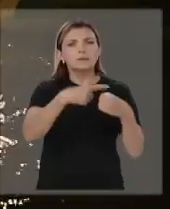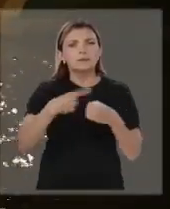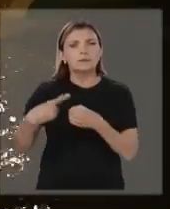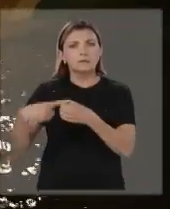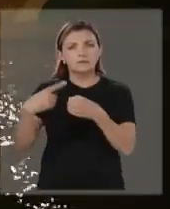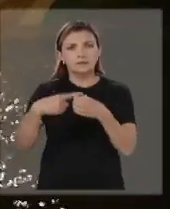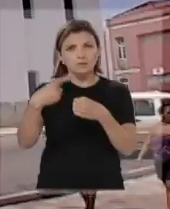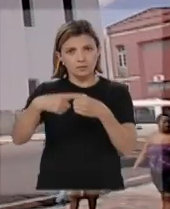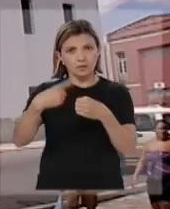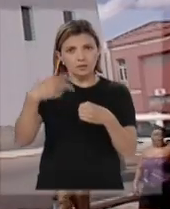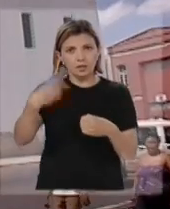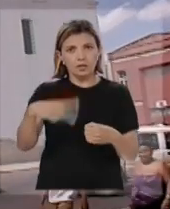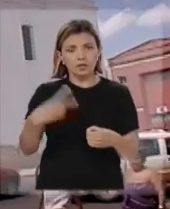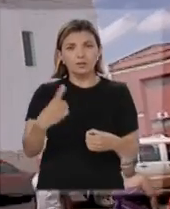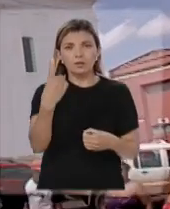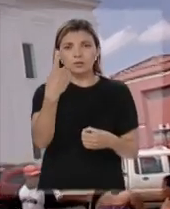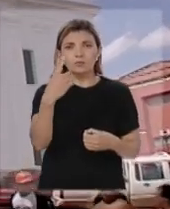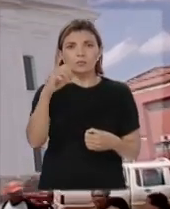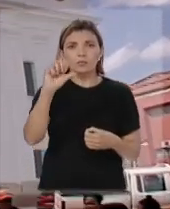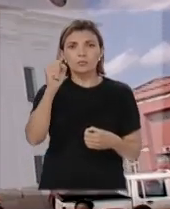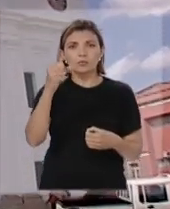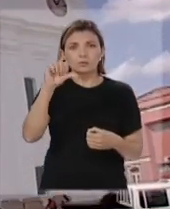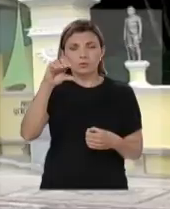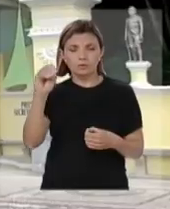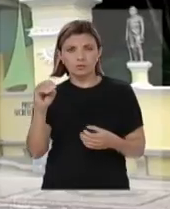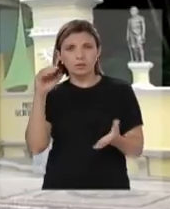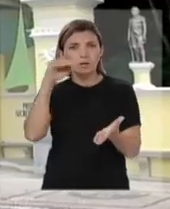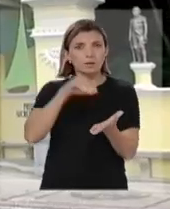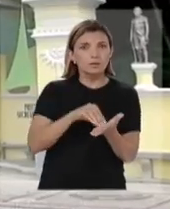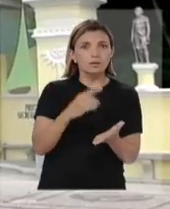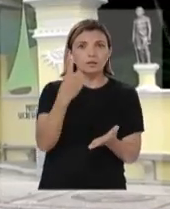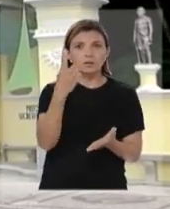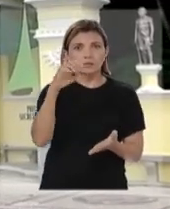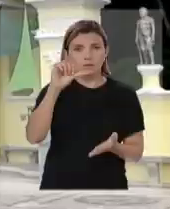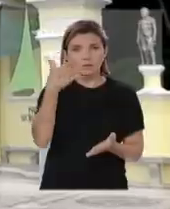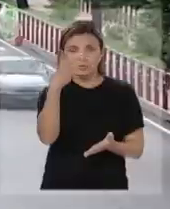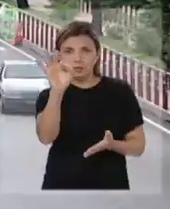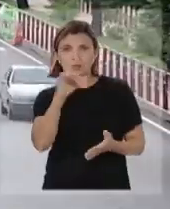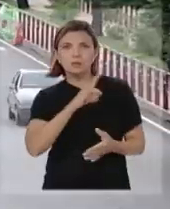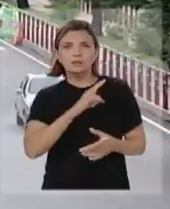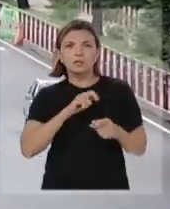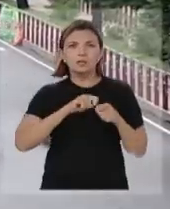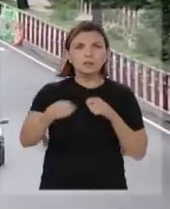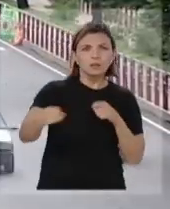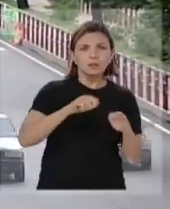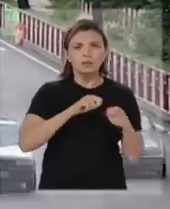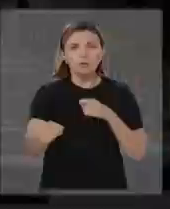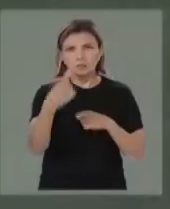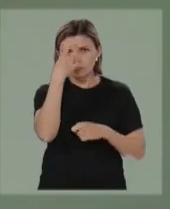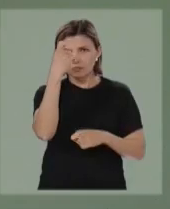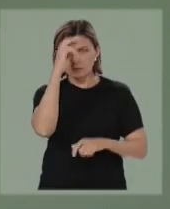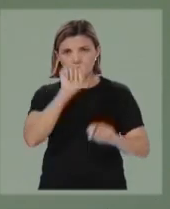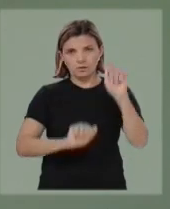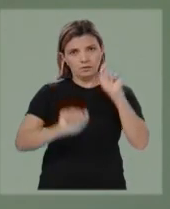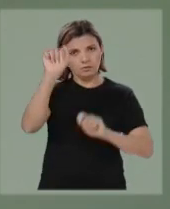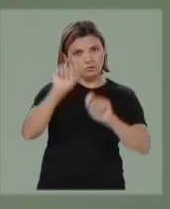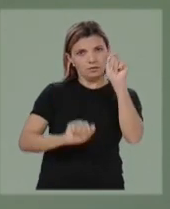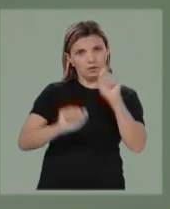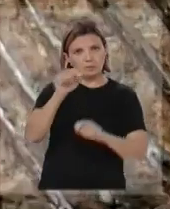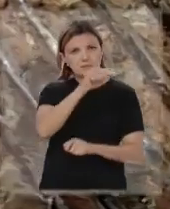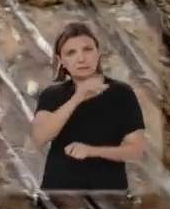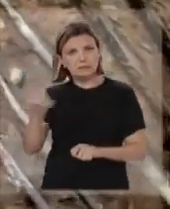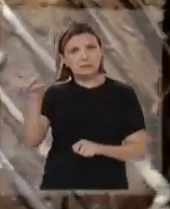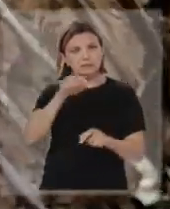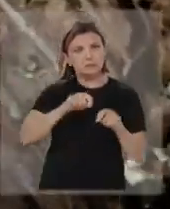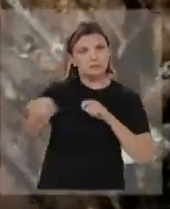A cidade viveu o auge entre os anos de 1890 e 1910, com o ciclo da borracha.